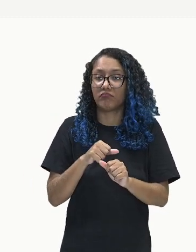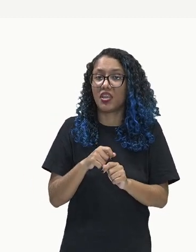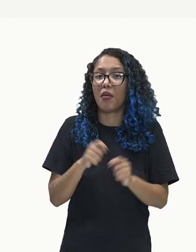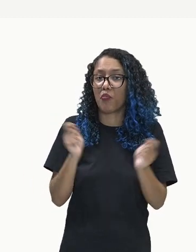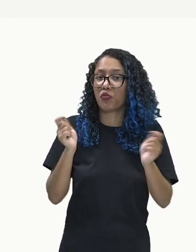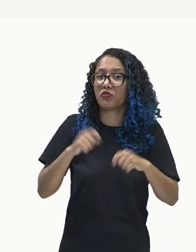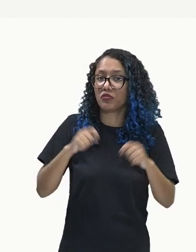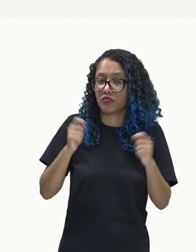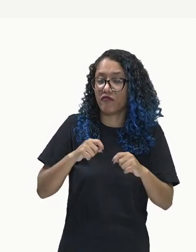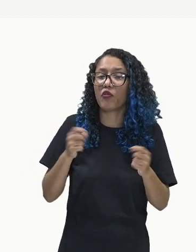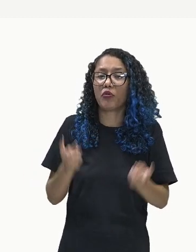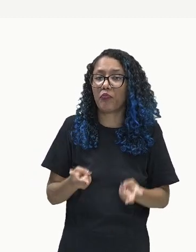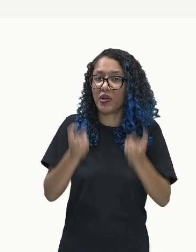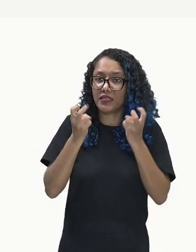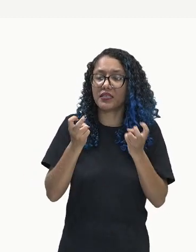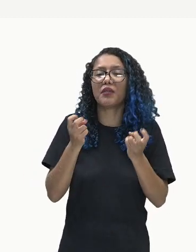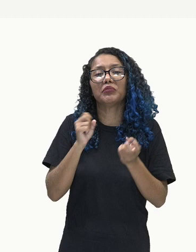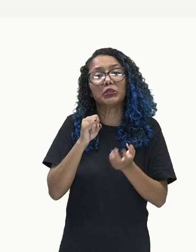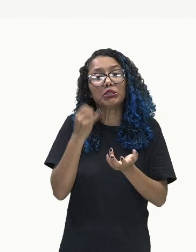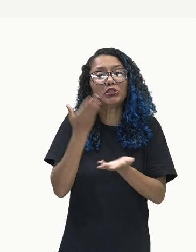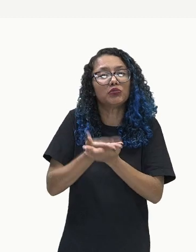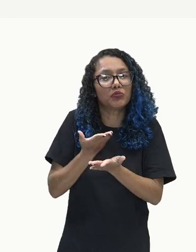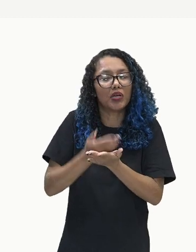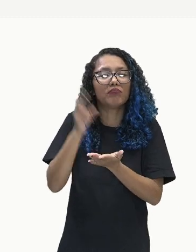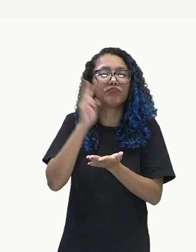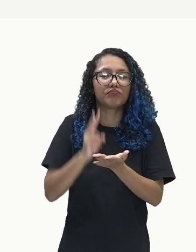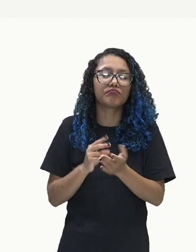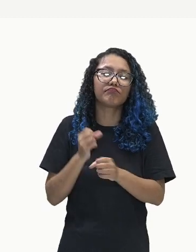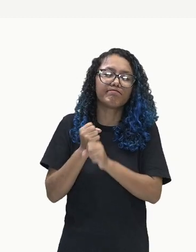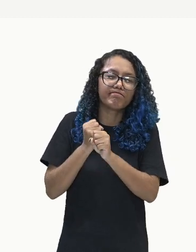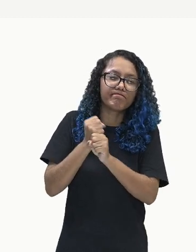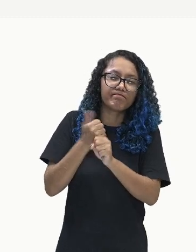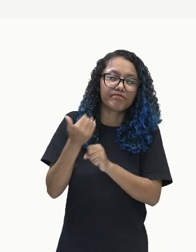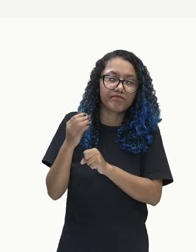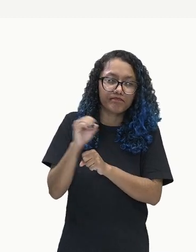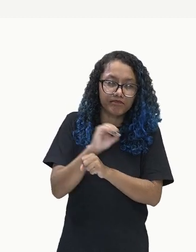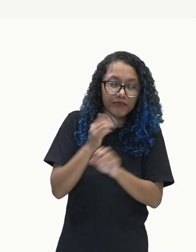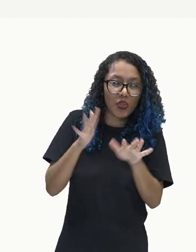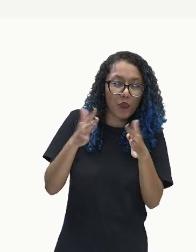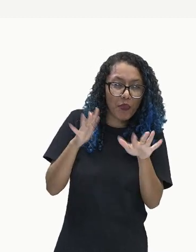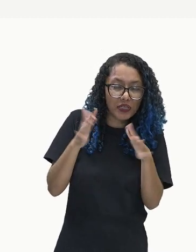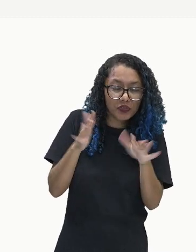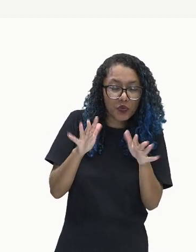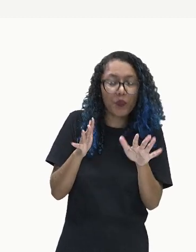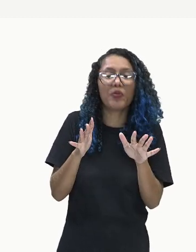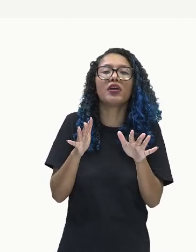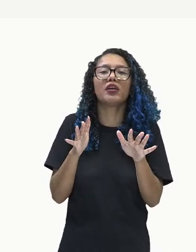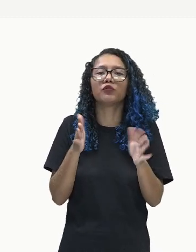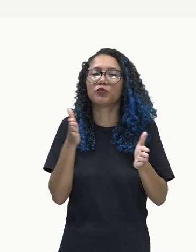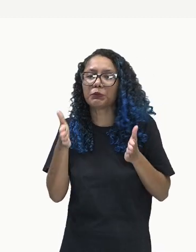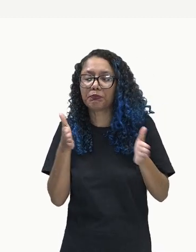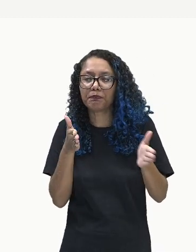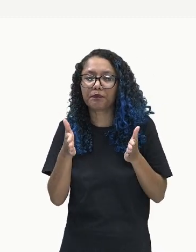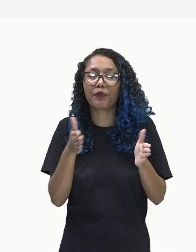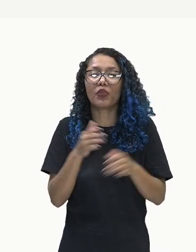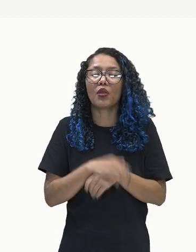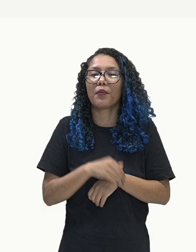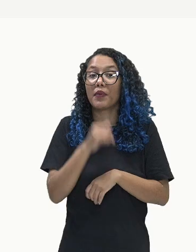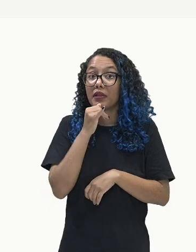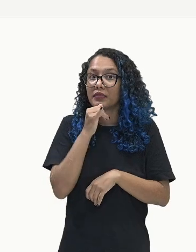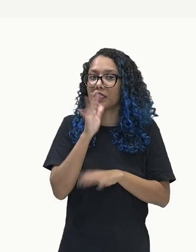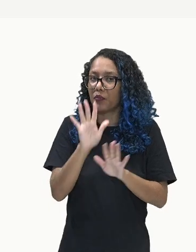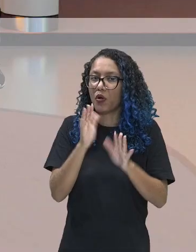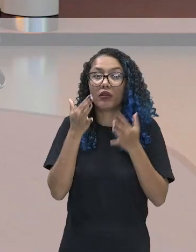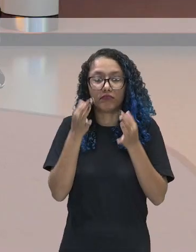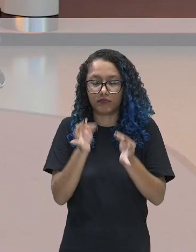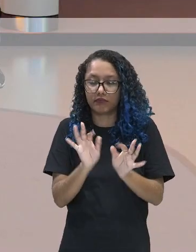Professor, há menos de 100 anos atrás, professor, entre 100 anos atrás, mulher, por exemplo, presta